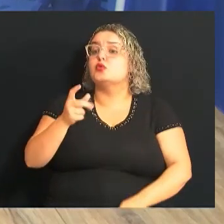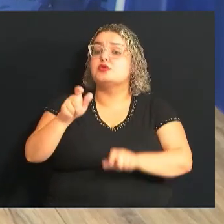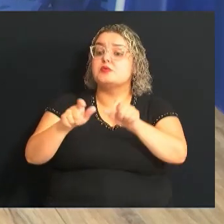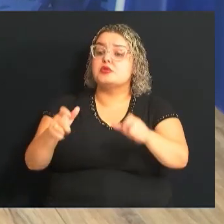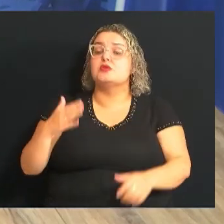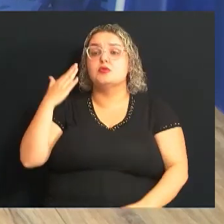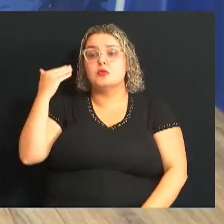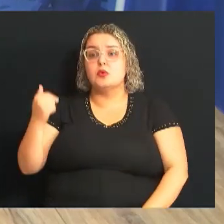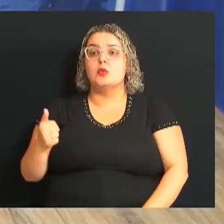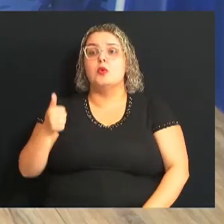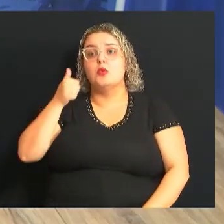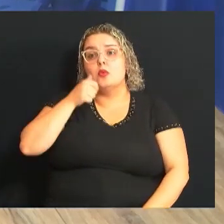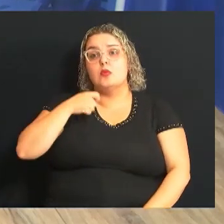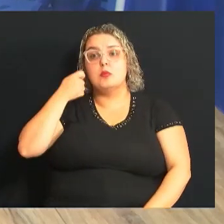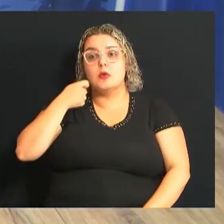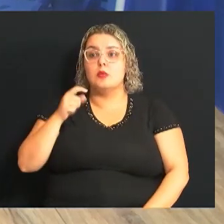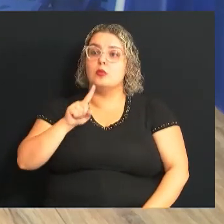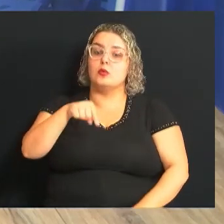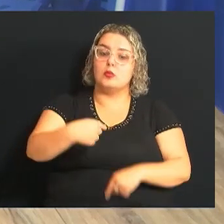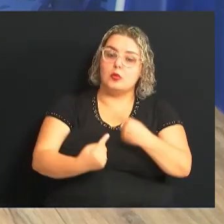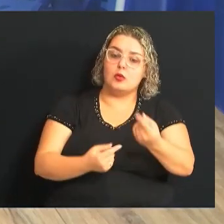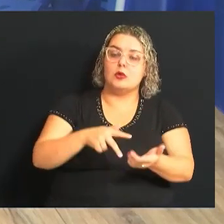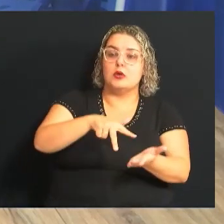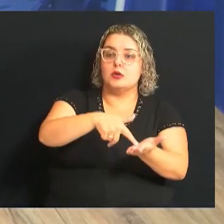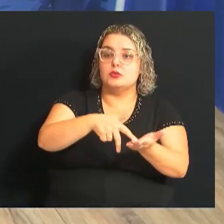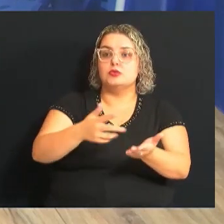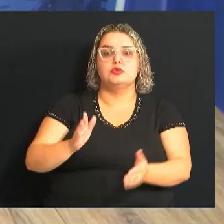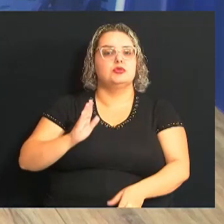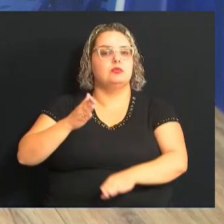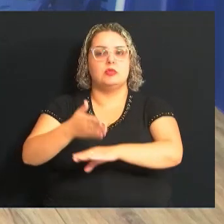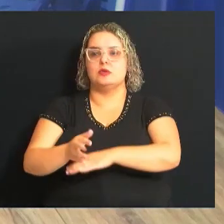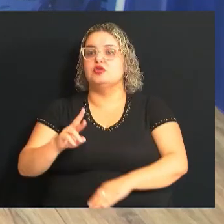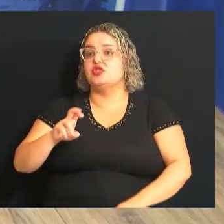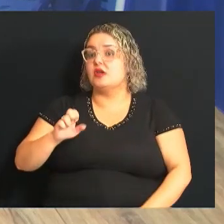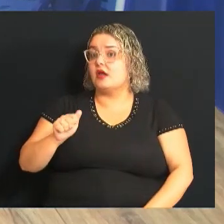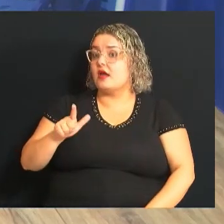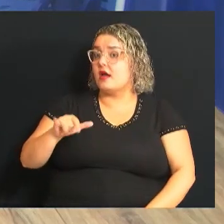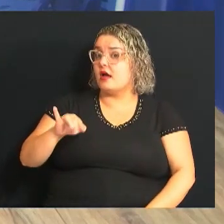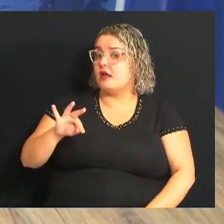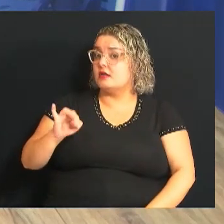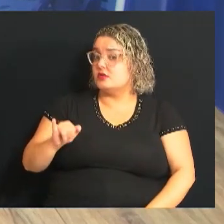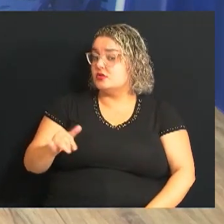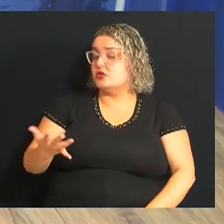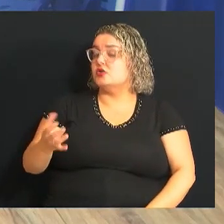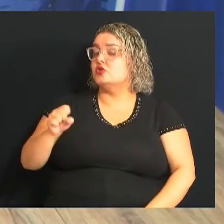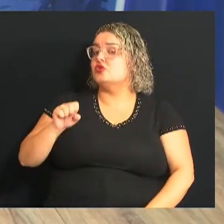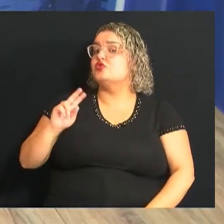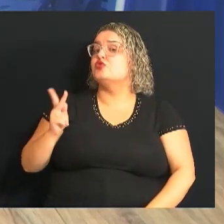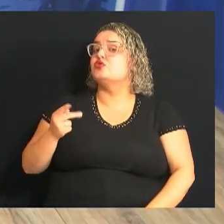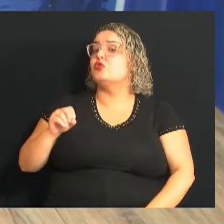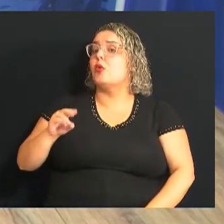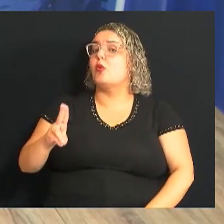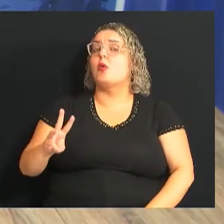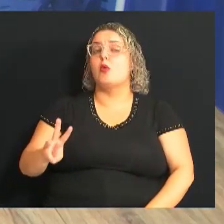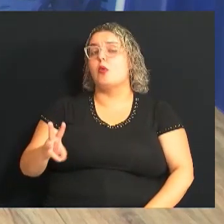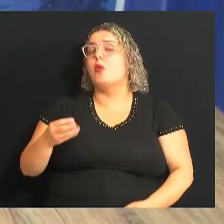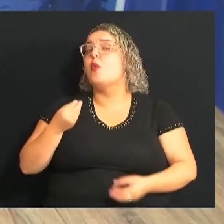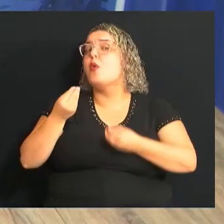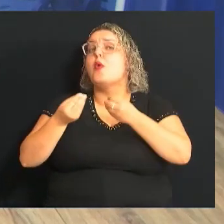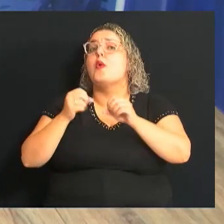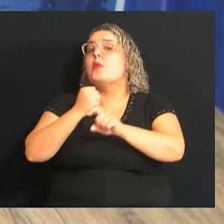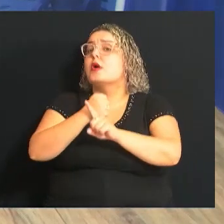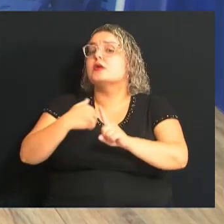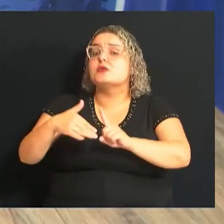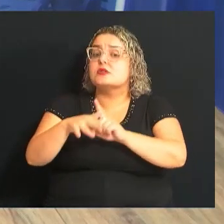atriz, uma é surfista, já participou de reality show, de que maneira você acha que a sociedade enxerga o que está